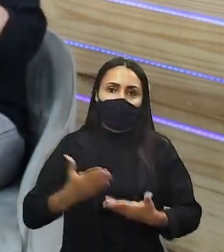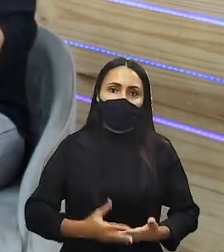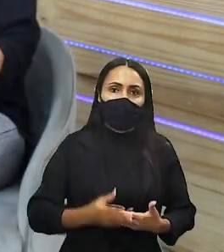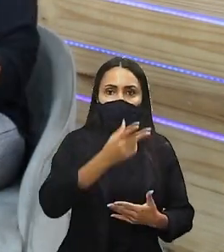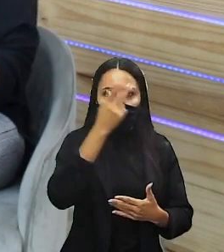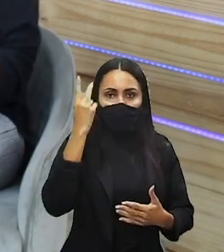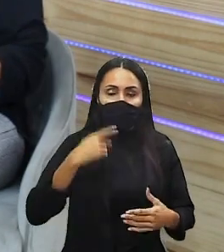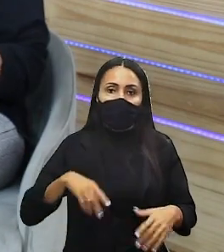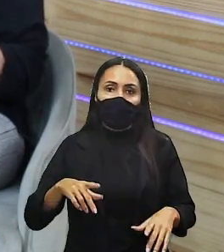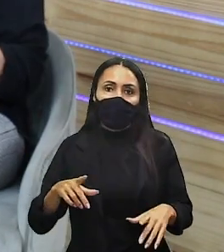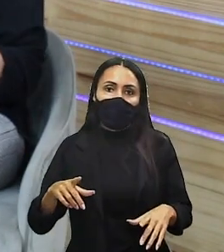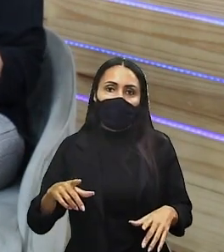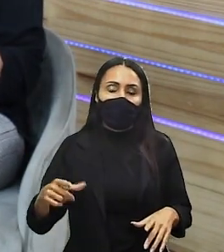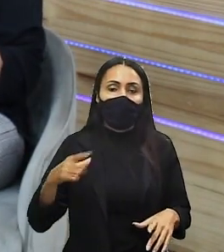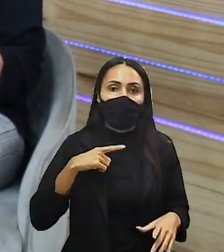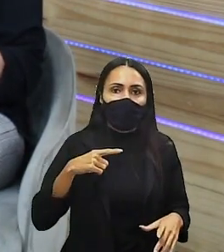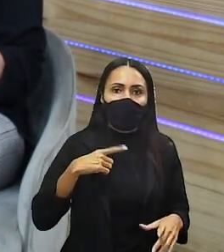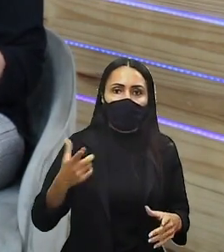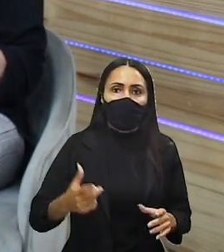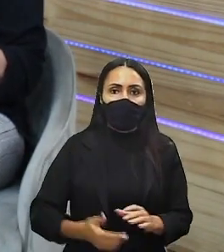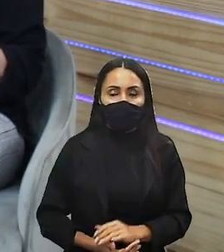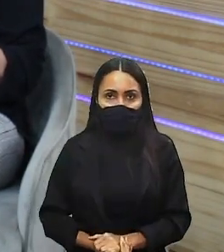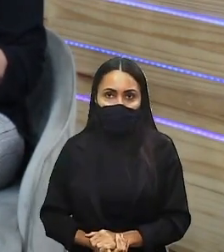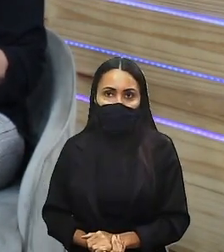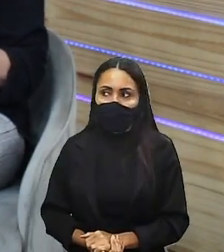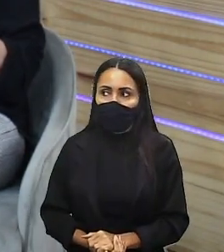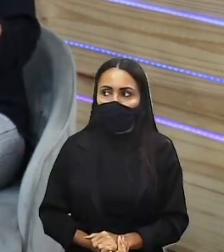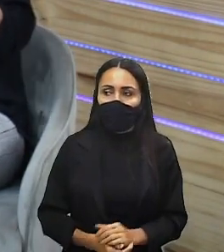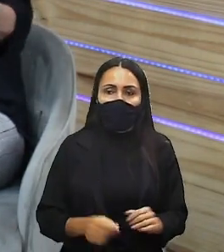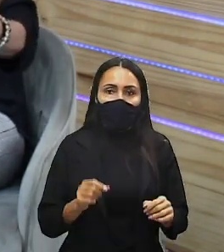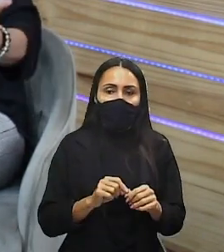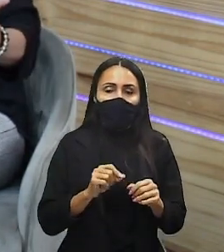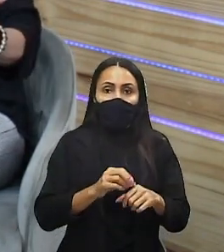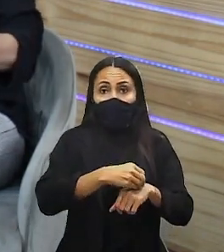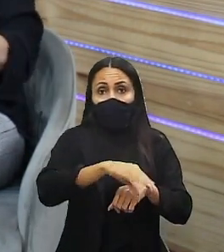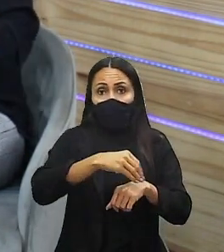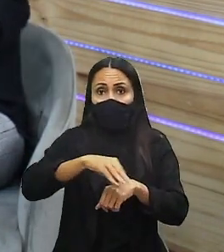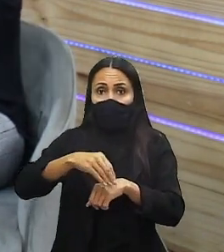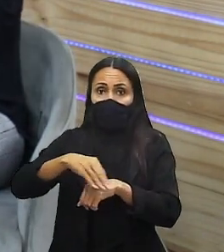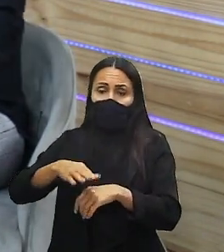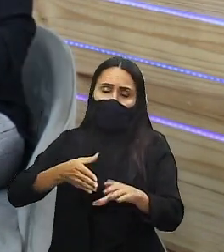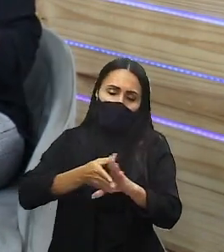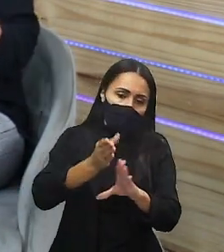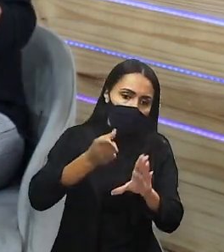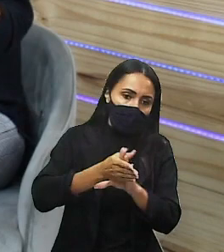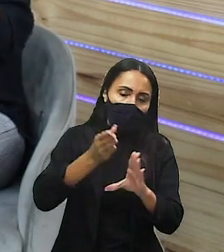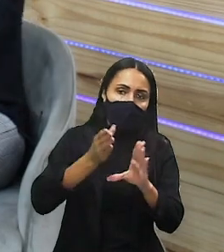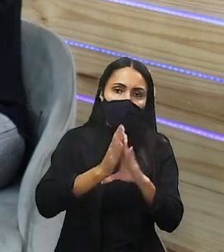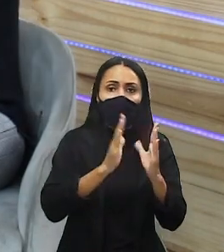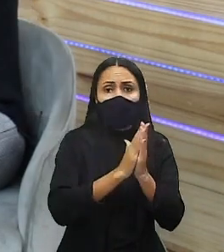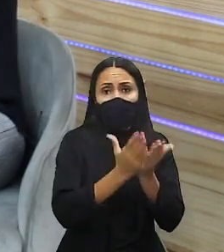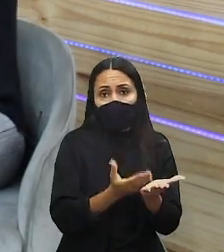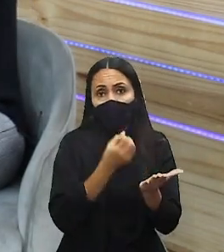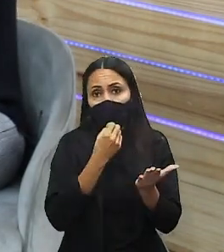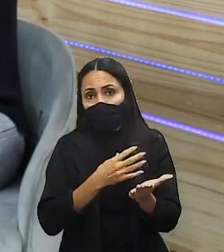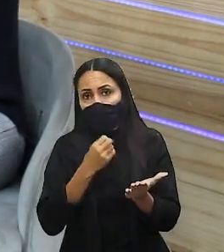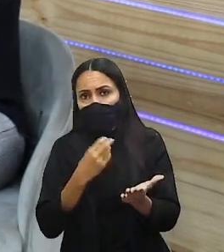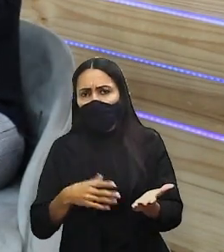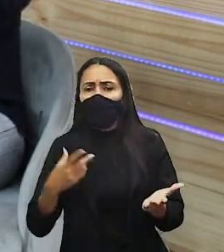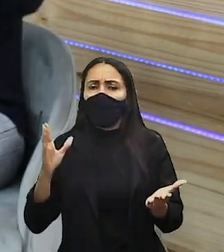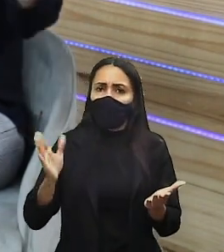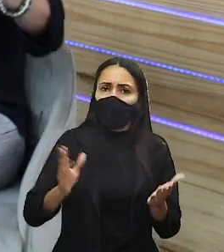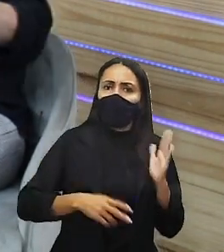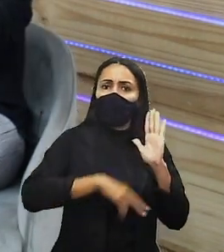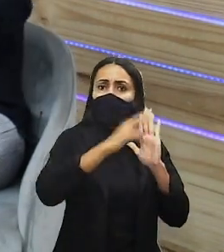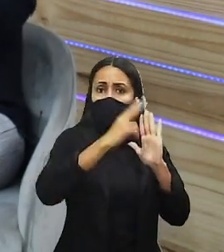de tê-las, de fazer indicações de livro. Olha, lê esse livro, porque esse livro é muito bom. Esse aqui eu já li, é muito bom.